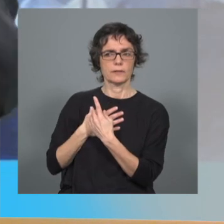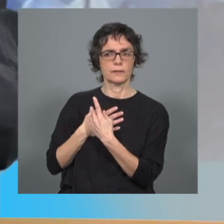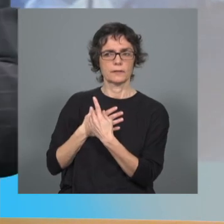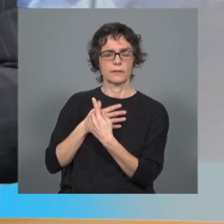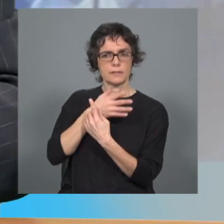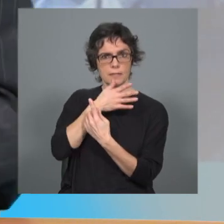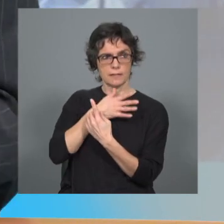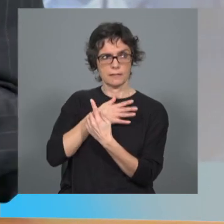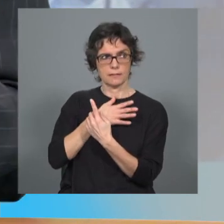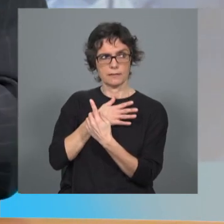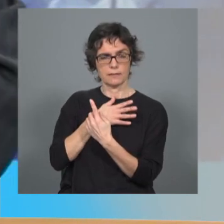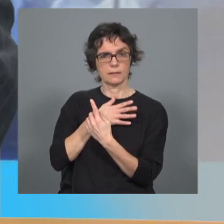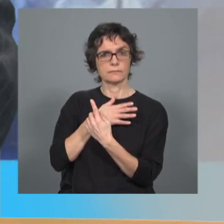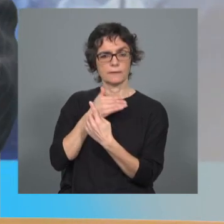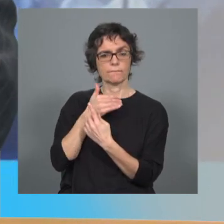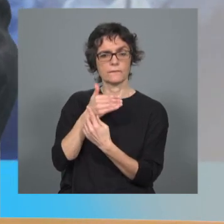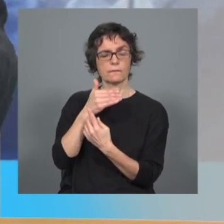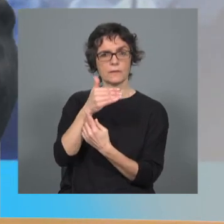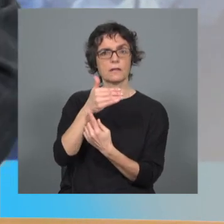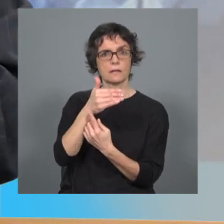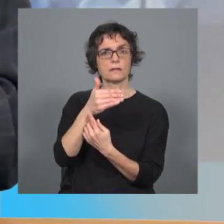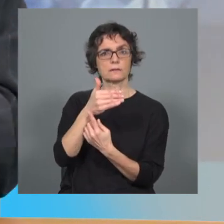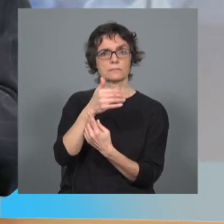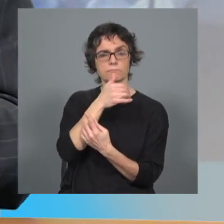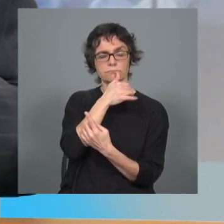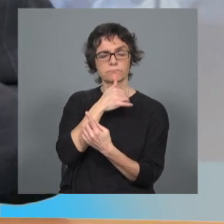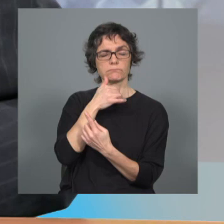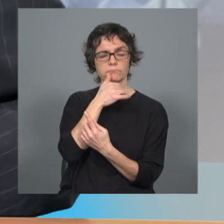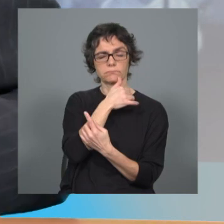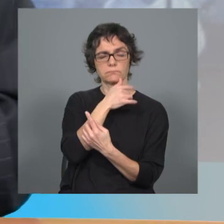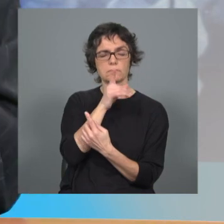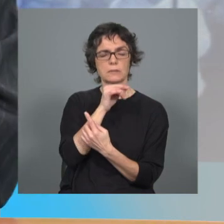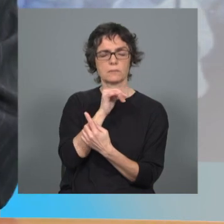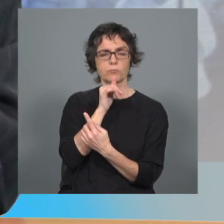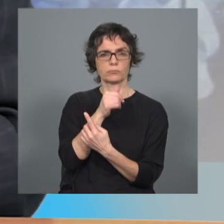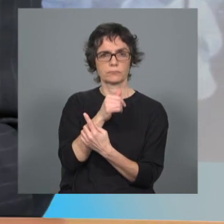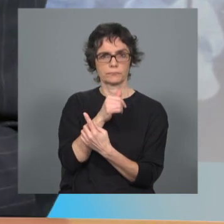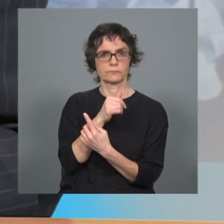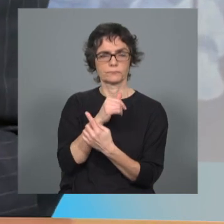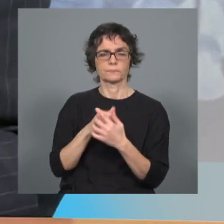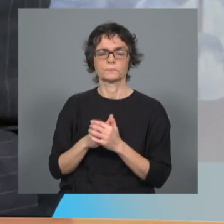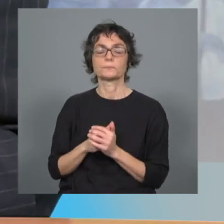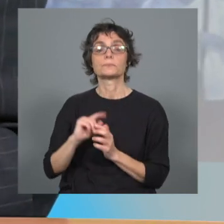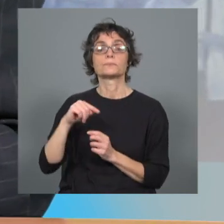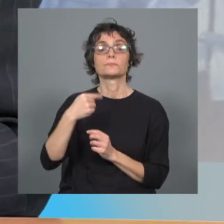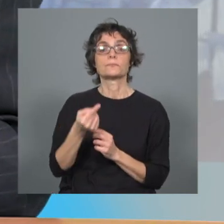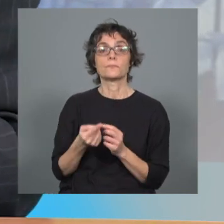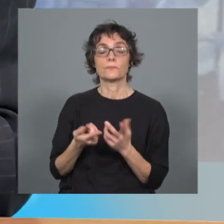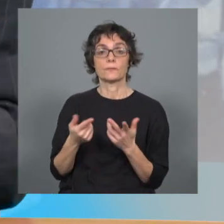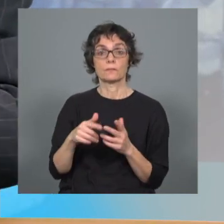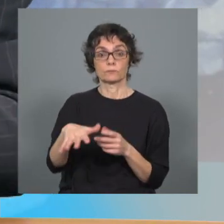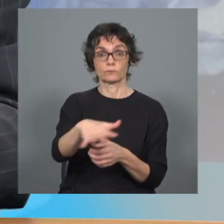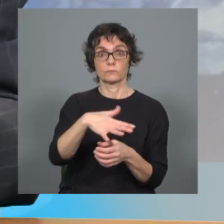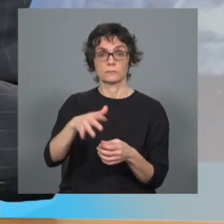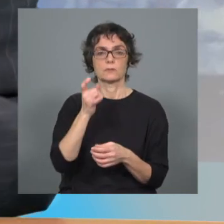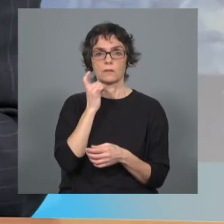o véu daquilo que vai ser a sua própria a morte, a sua unção na sepultura. Depois temos o contexto